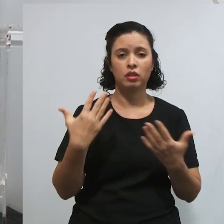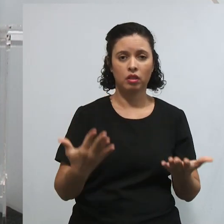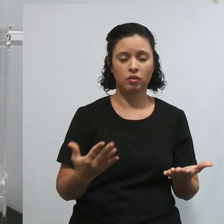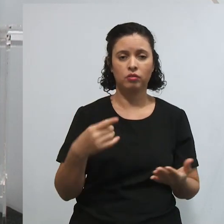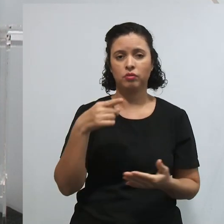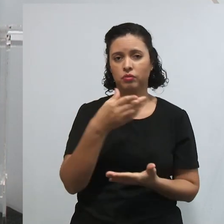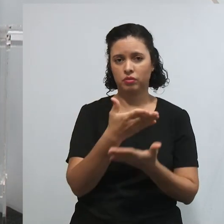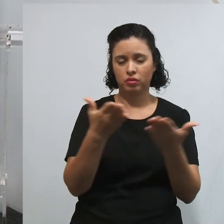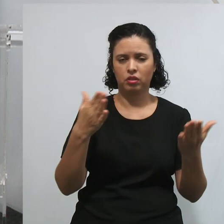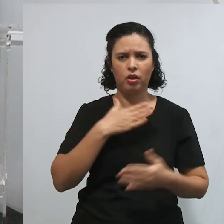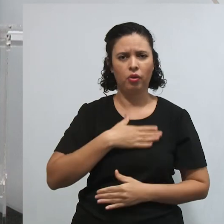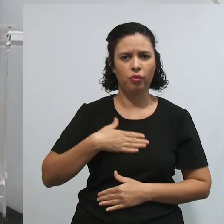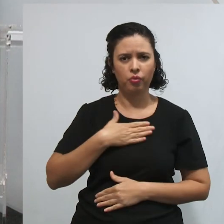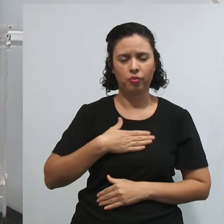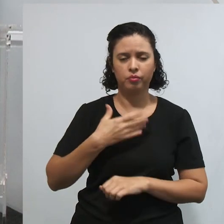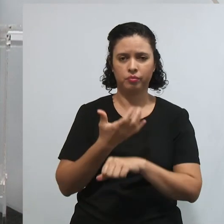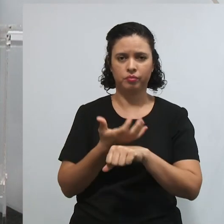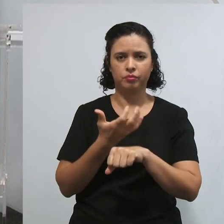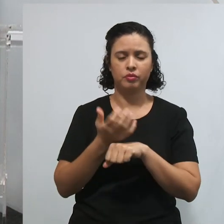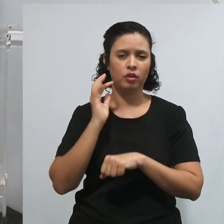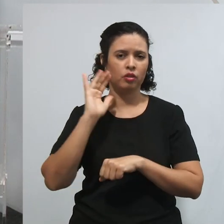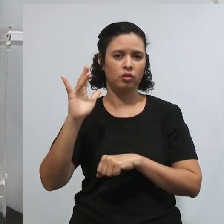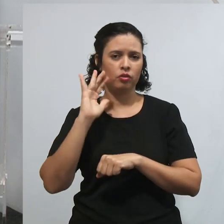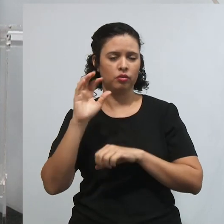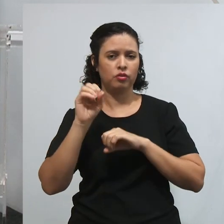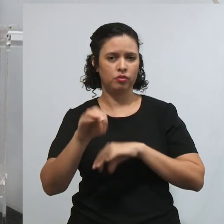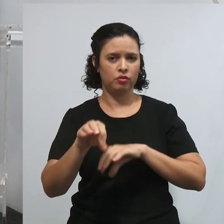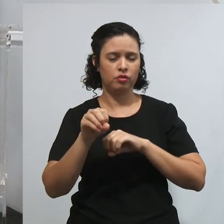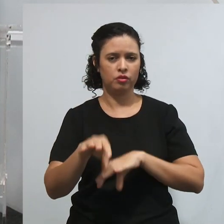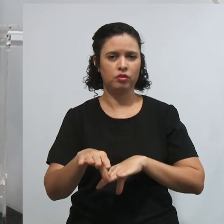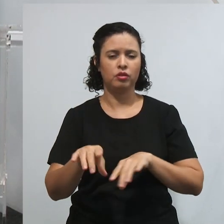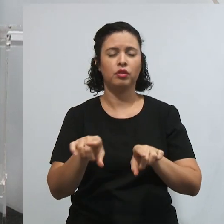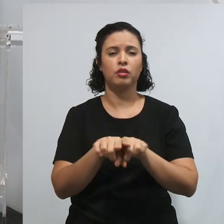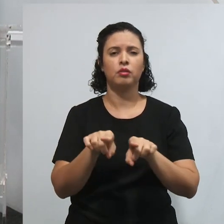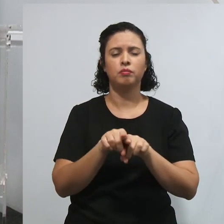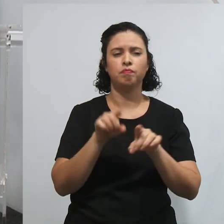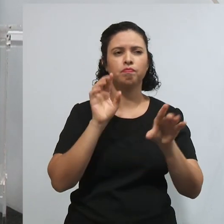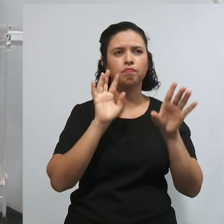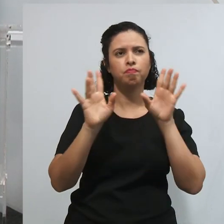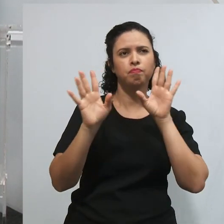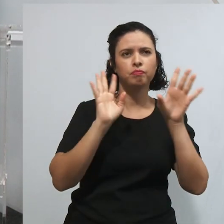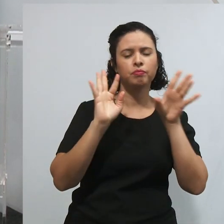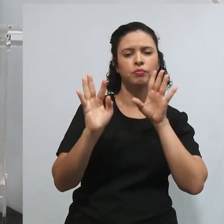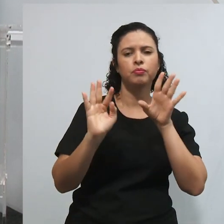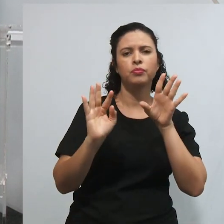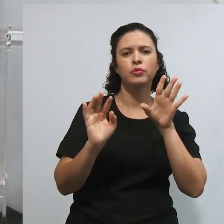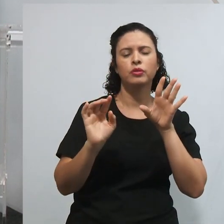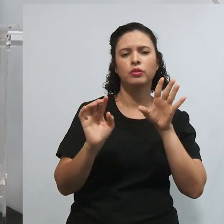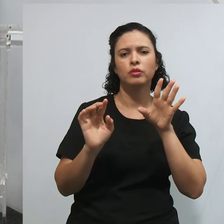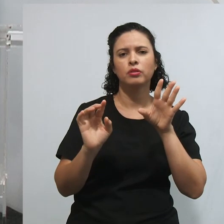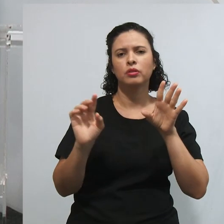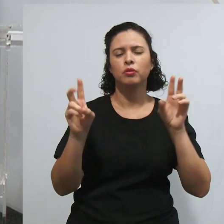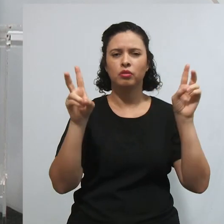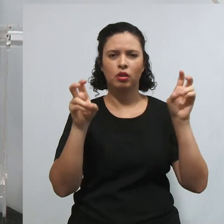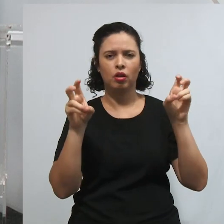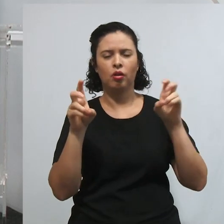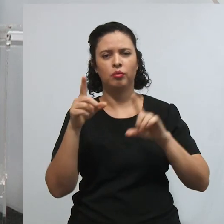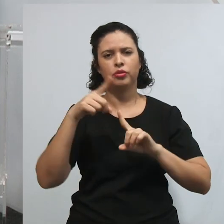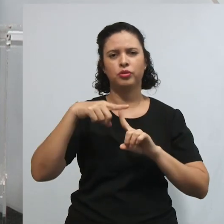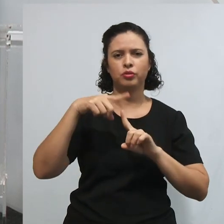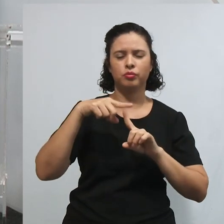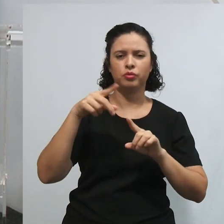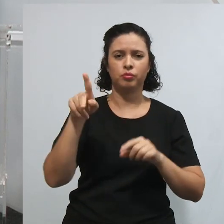espero que vocês estejam gostando da disciplina Teorias Educacionais, que estejam refletindo sobre o tipo